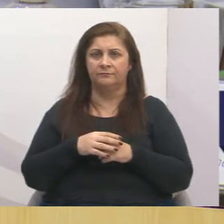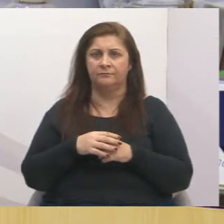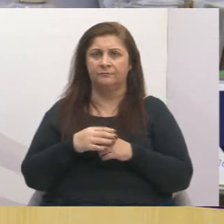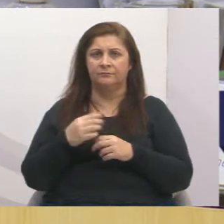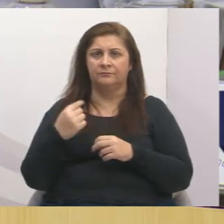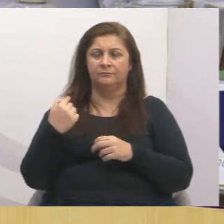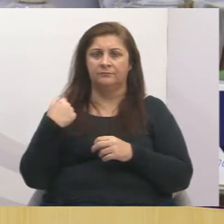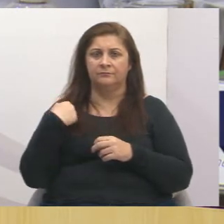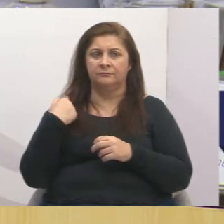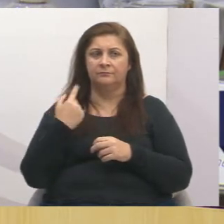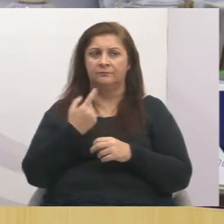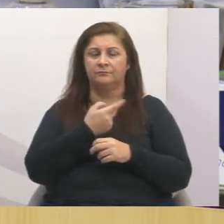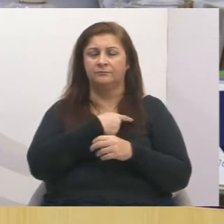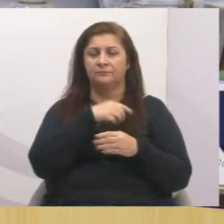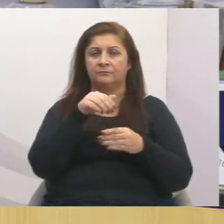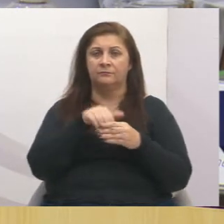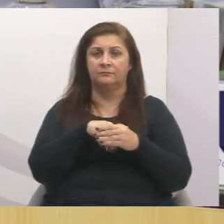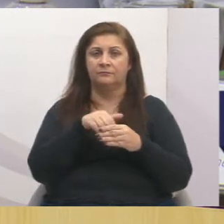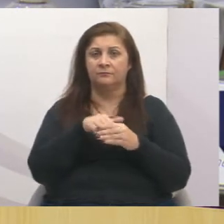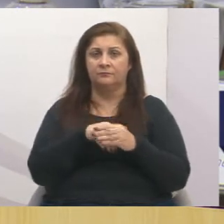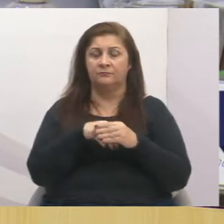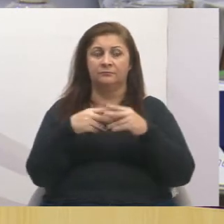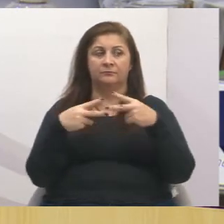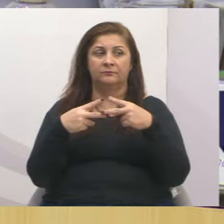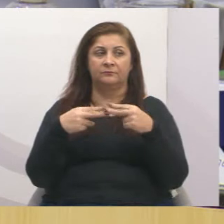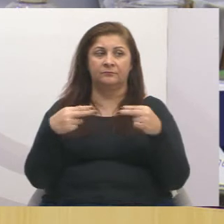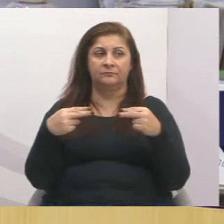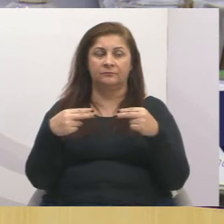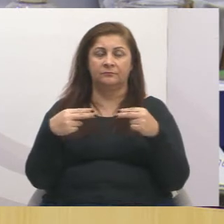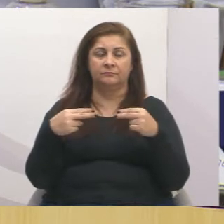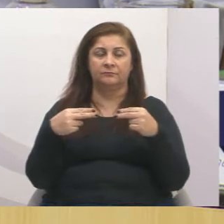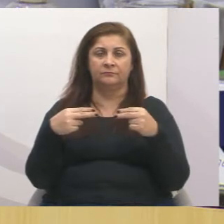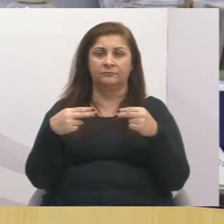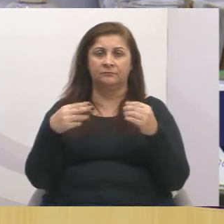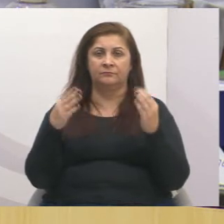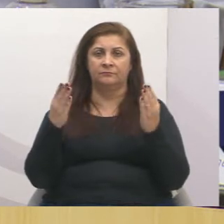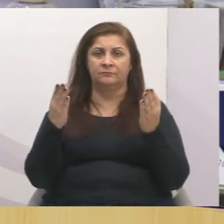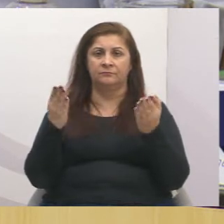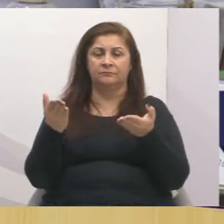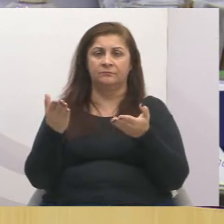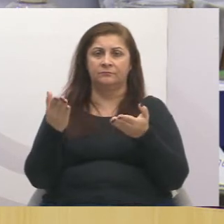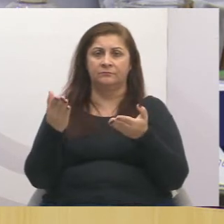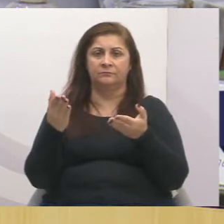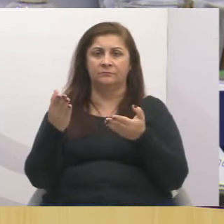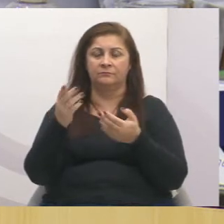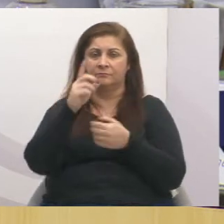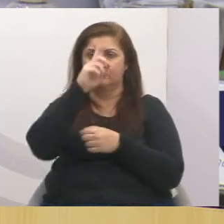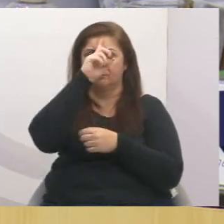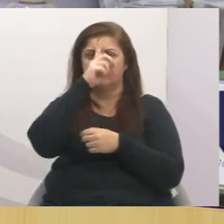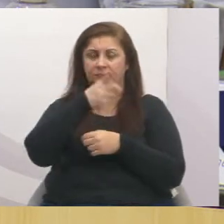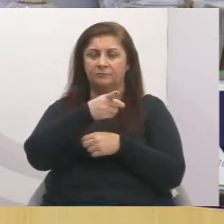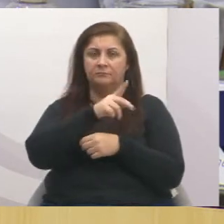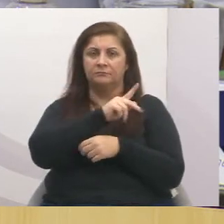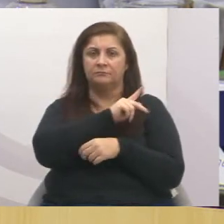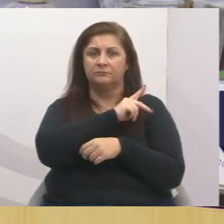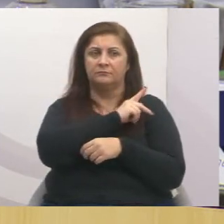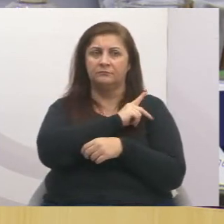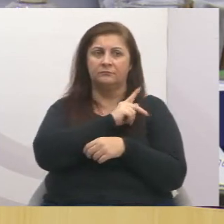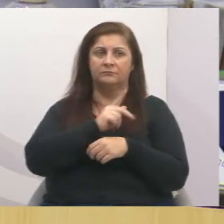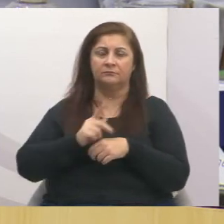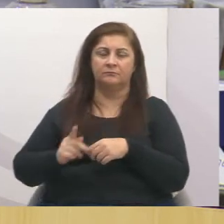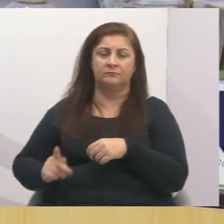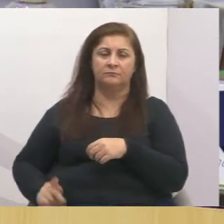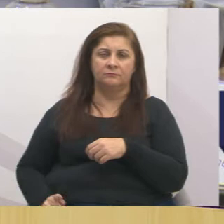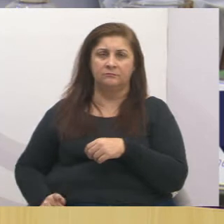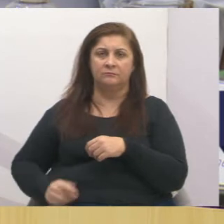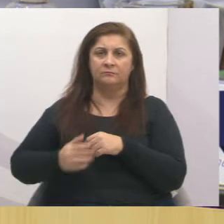estamos votando uma coisa que foi determinada lá em cima. Lá em cima foi mudada a Constituição e